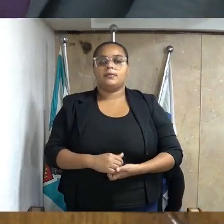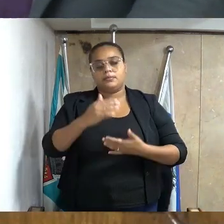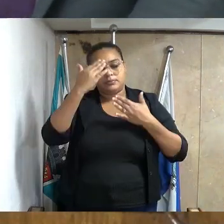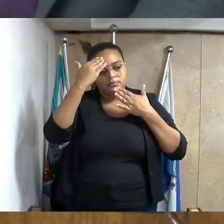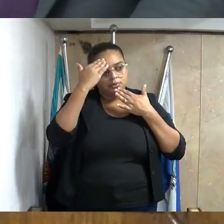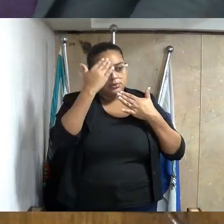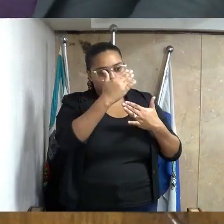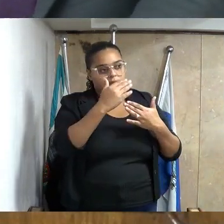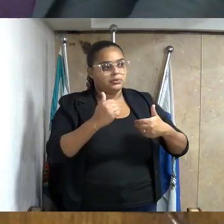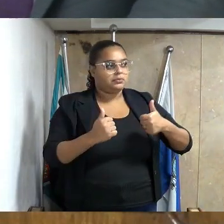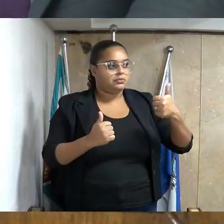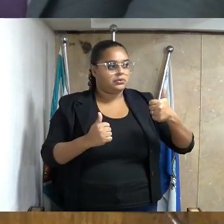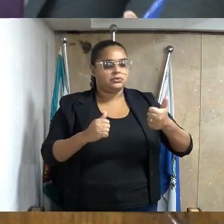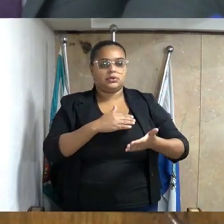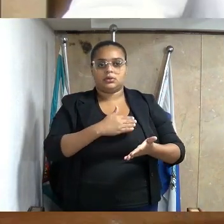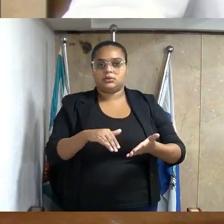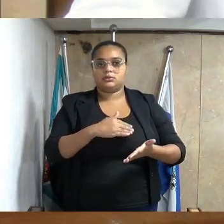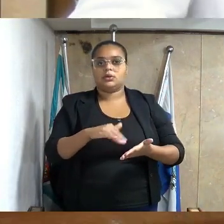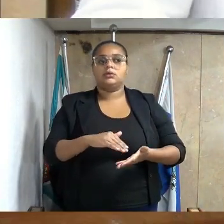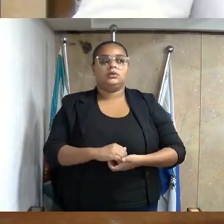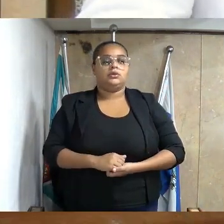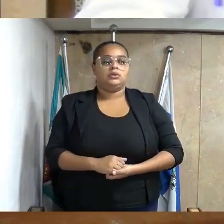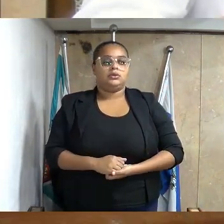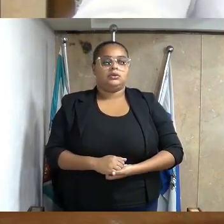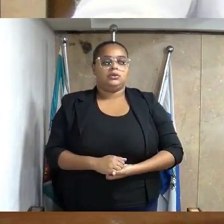Obrigado, primeiro secretário.